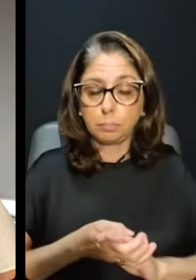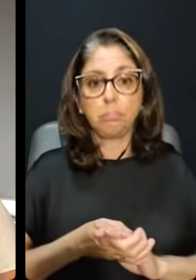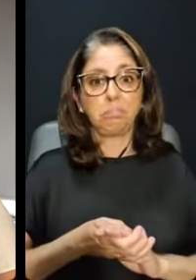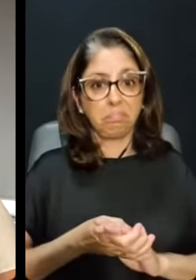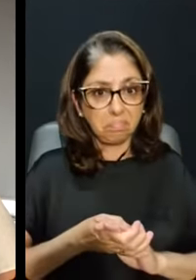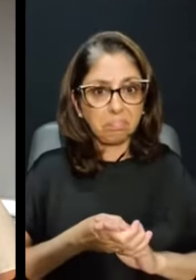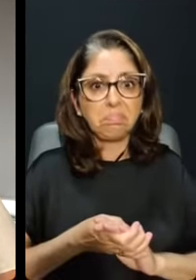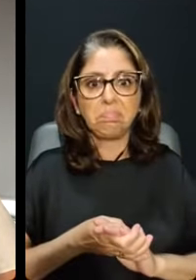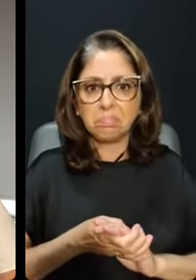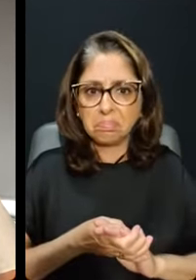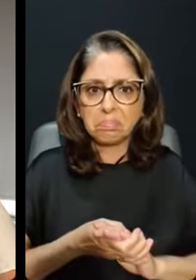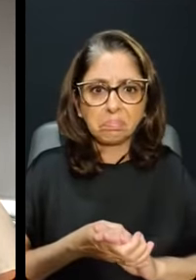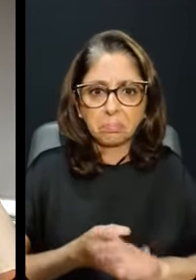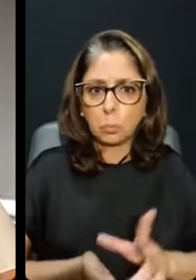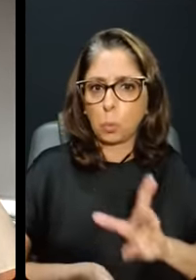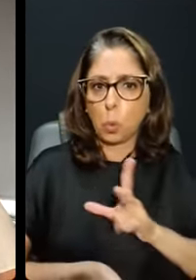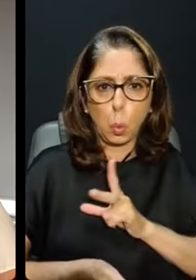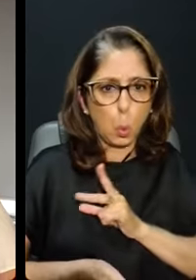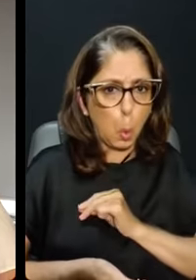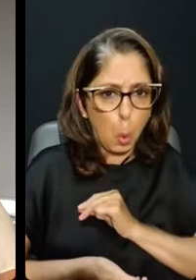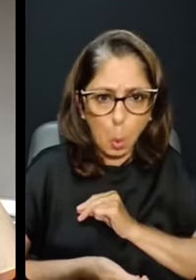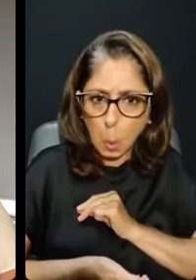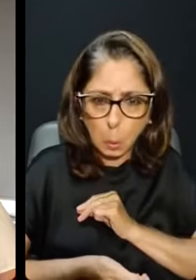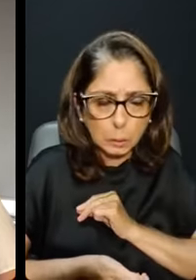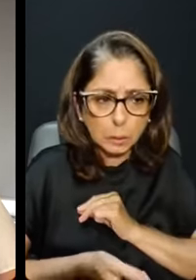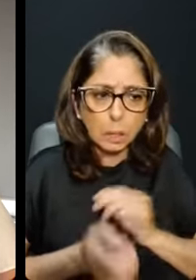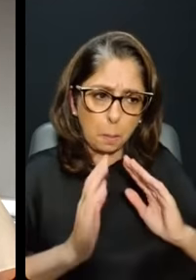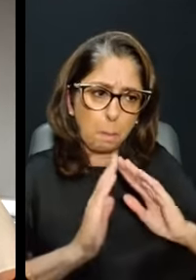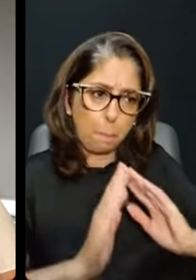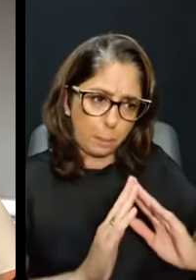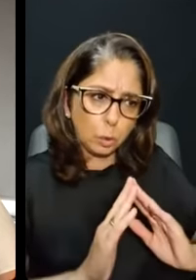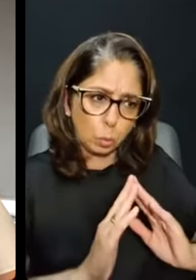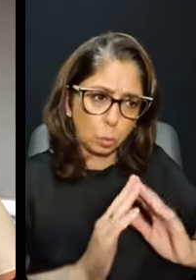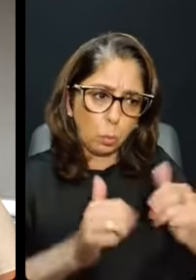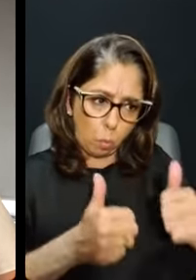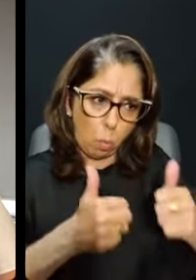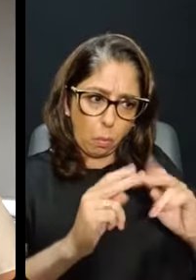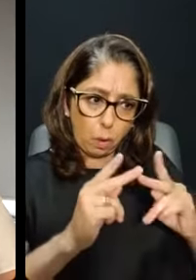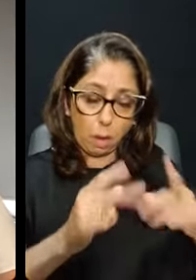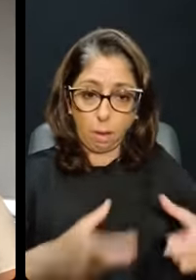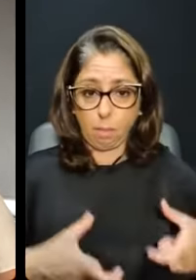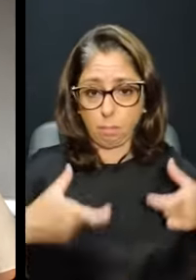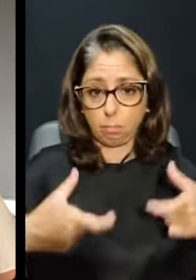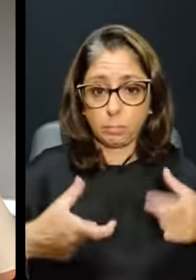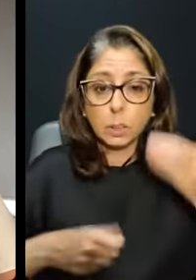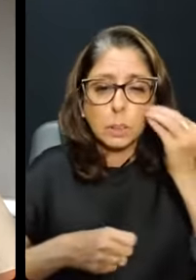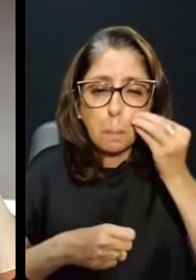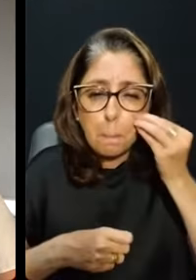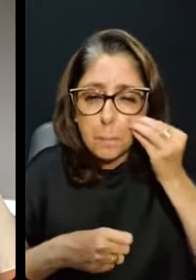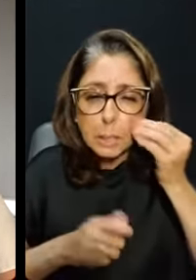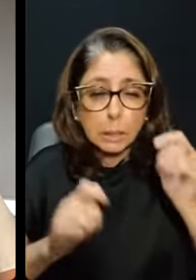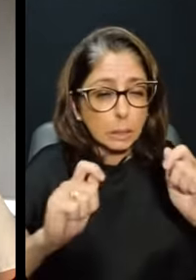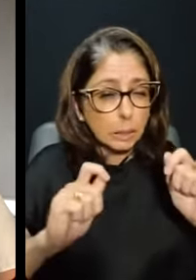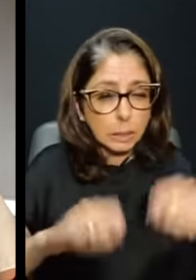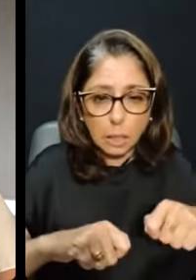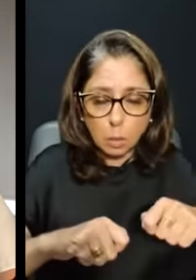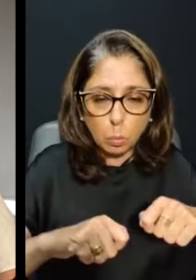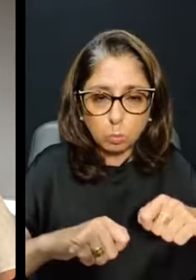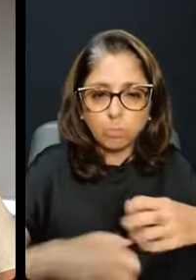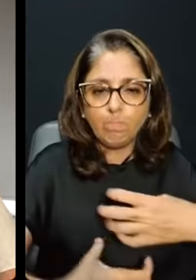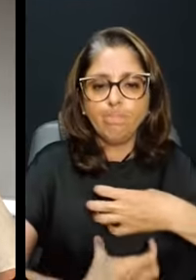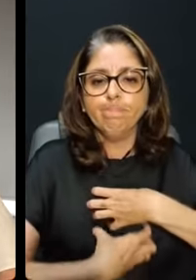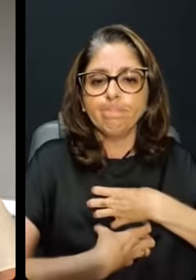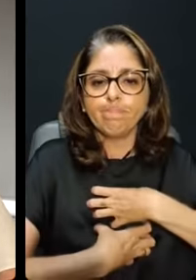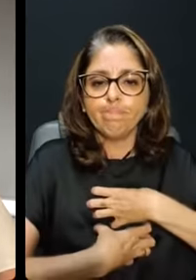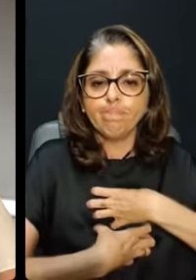estava fazendo sentido. E eu acredito muito que essa pessoa vai levar isso para o resto da vida, que isso fica como legado para ela também, né? Um